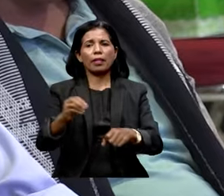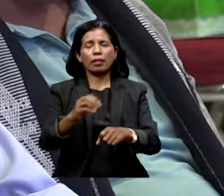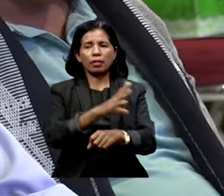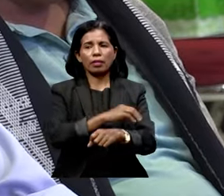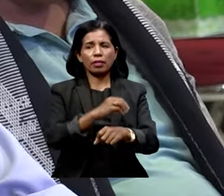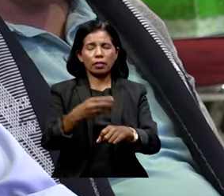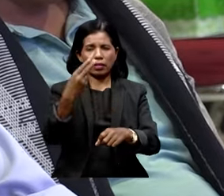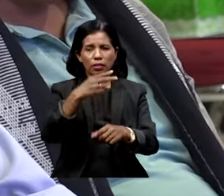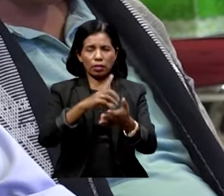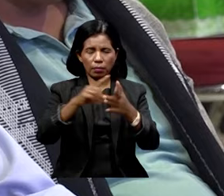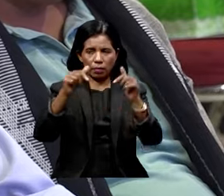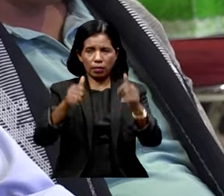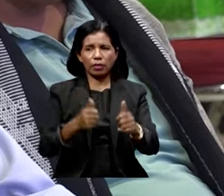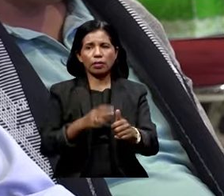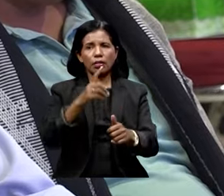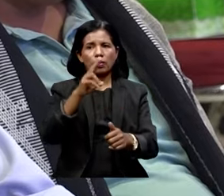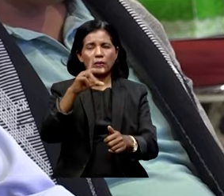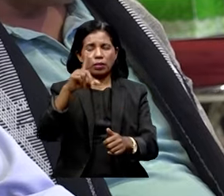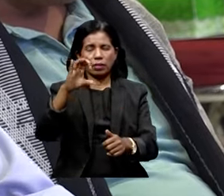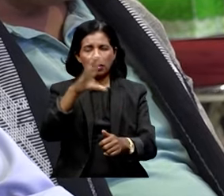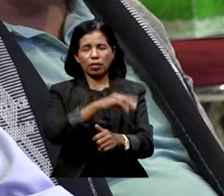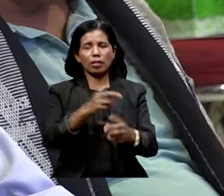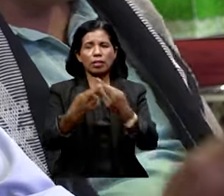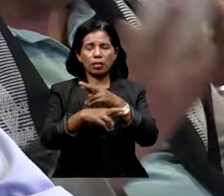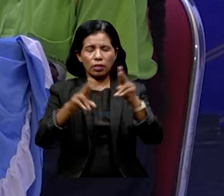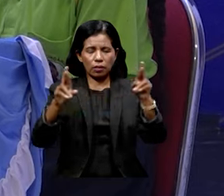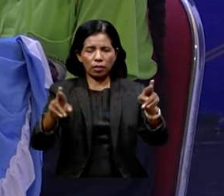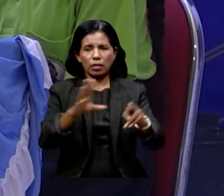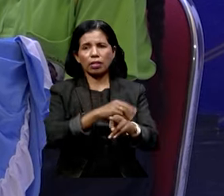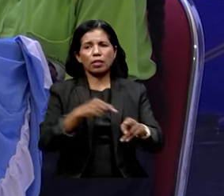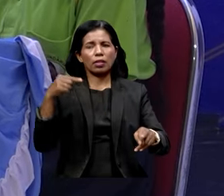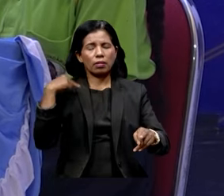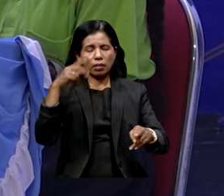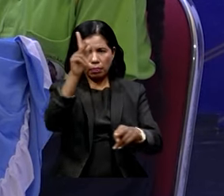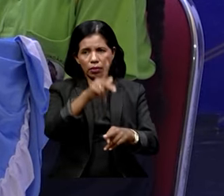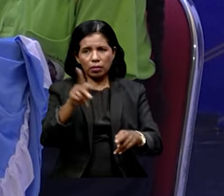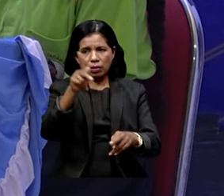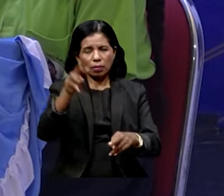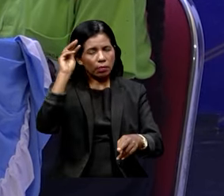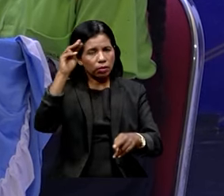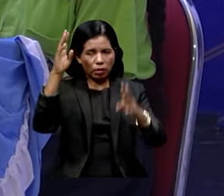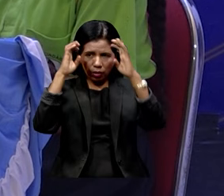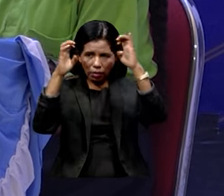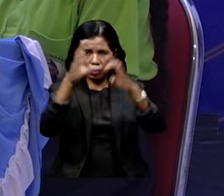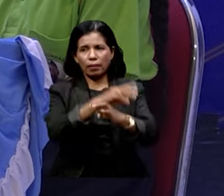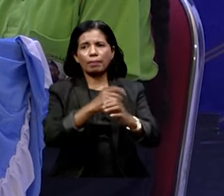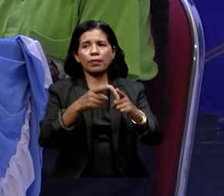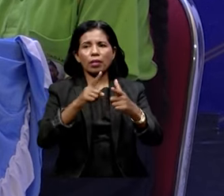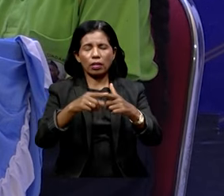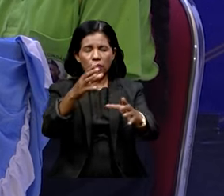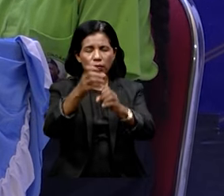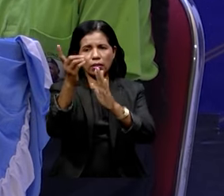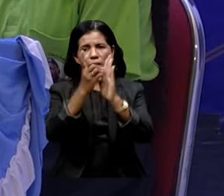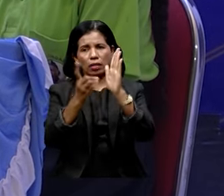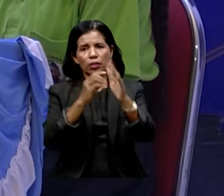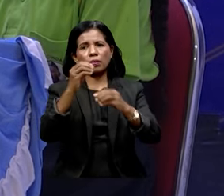infordepe quinta semana, né? Tuir Dulce de Jesus li husi resultado certame, né? Gabinete pesquisa Ministério da Educação no infordepe. Atu foti dados